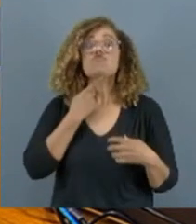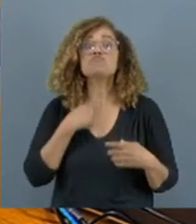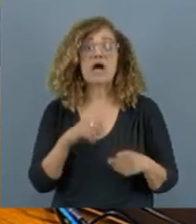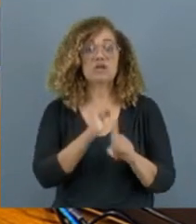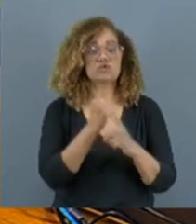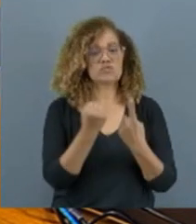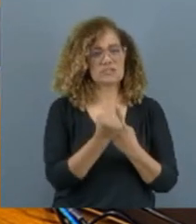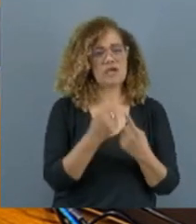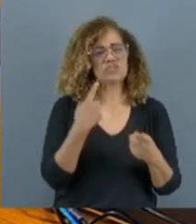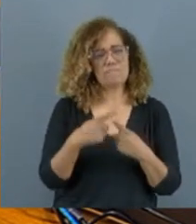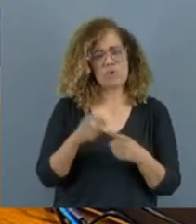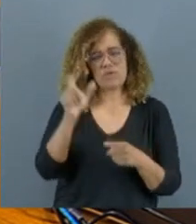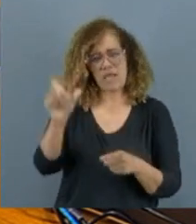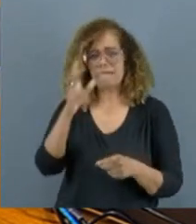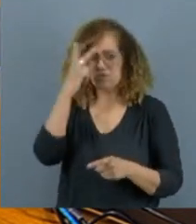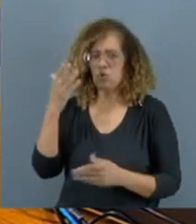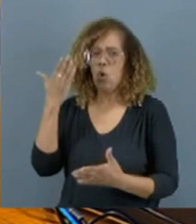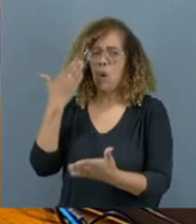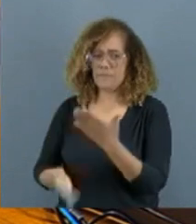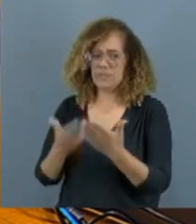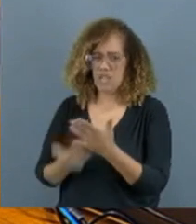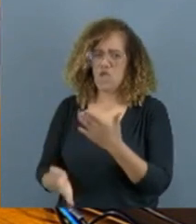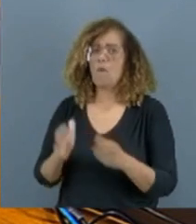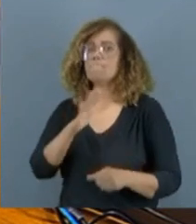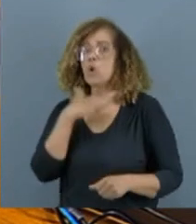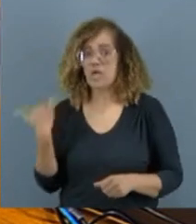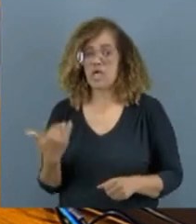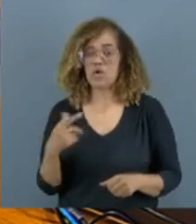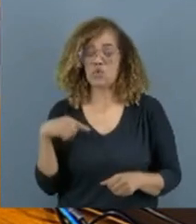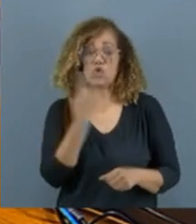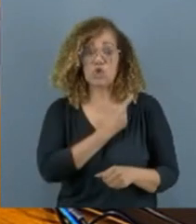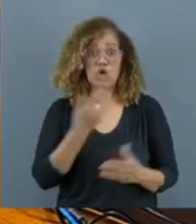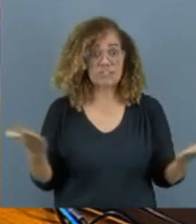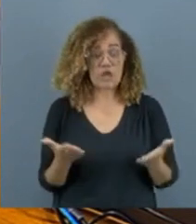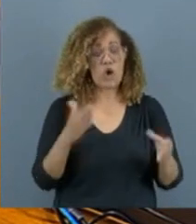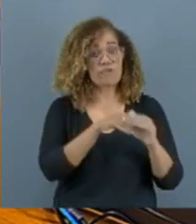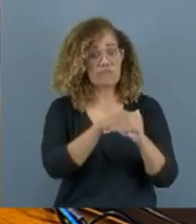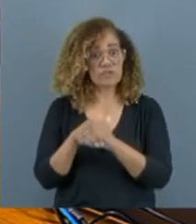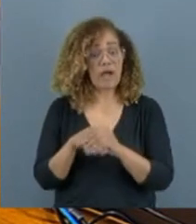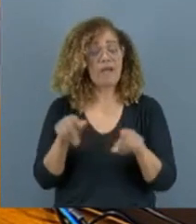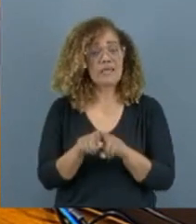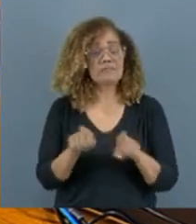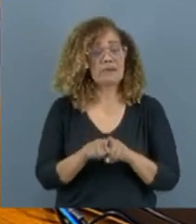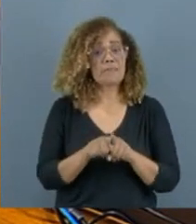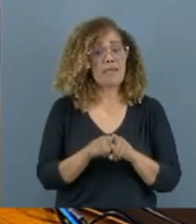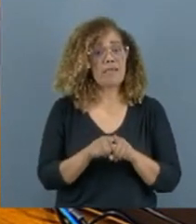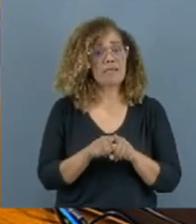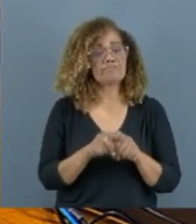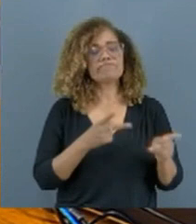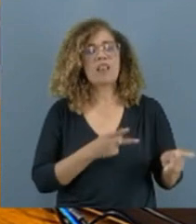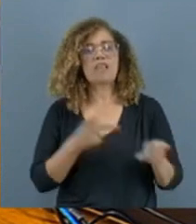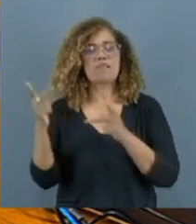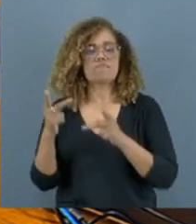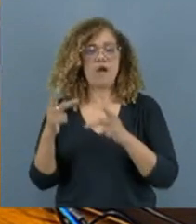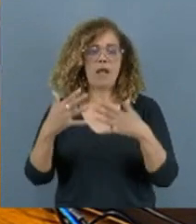Infelizmente, vidas foram perdidas para que a gente pudesse votar e levar para o plenário, se possível, ainda hoje.